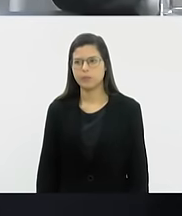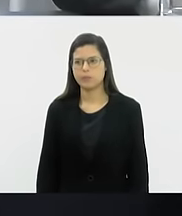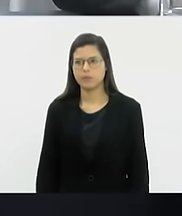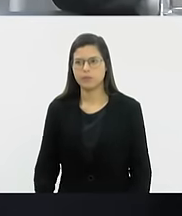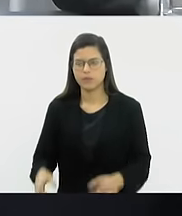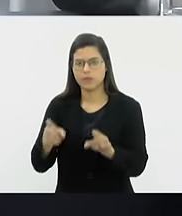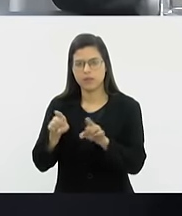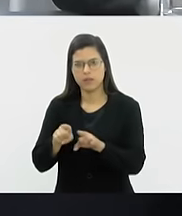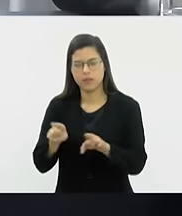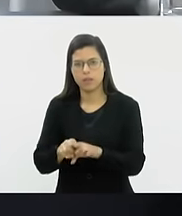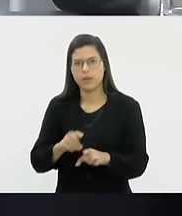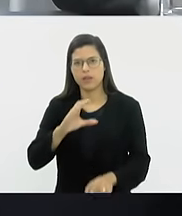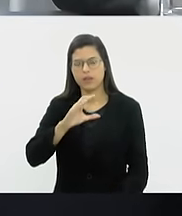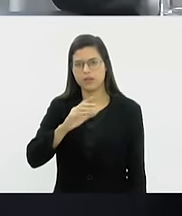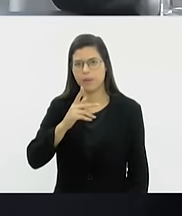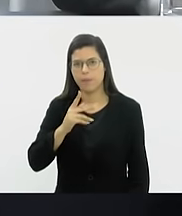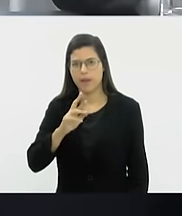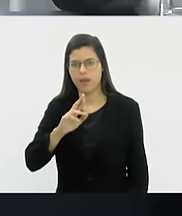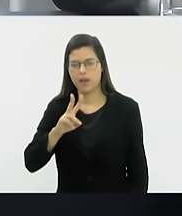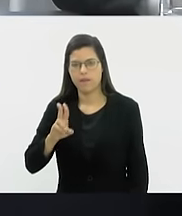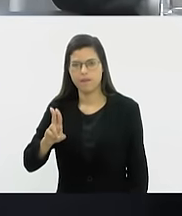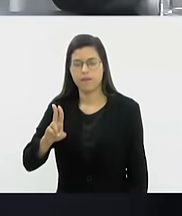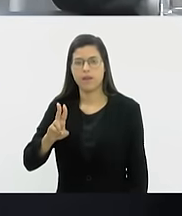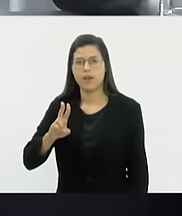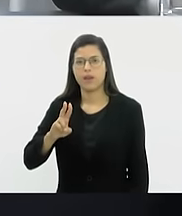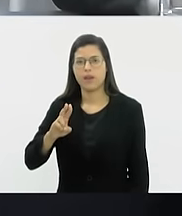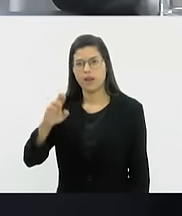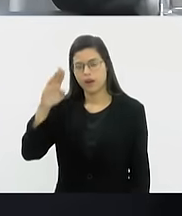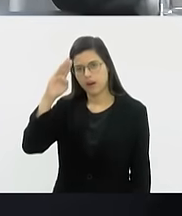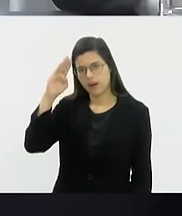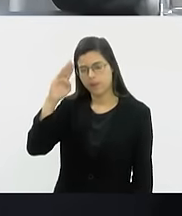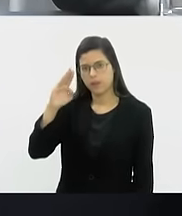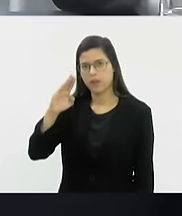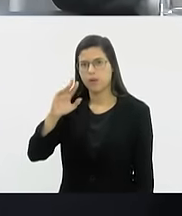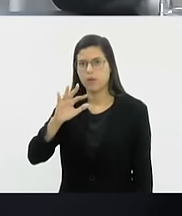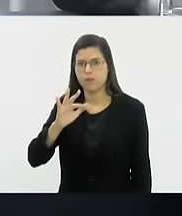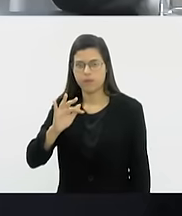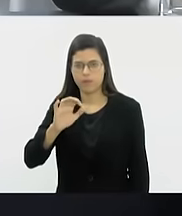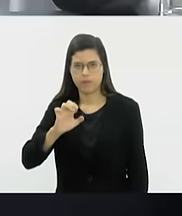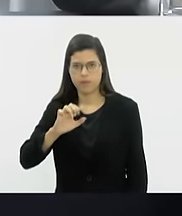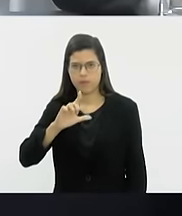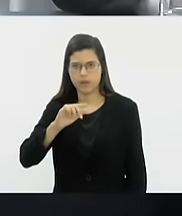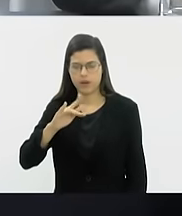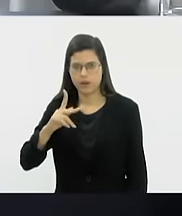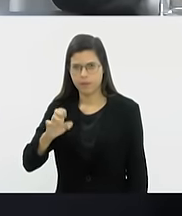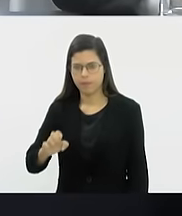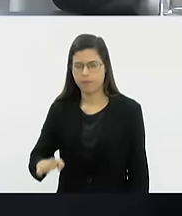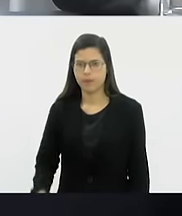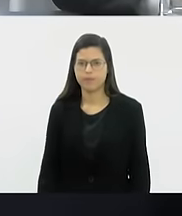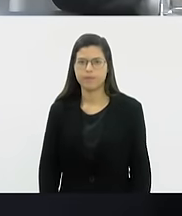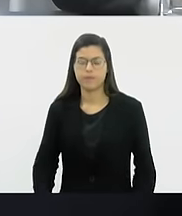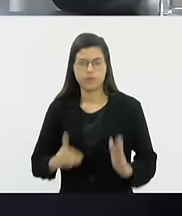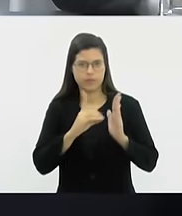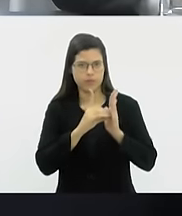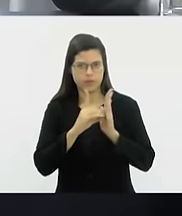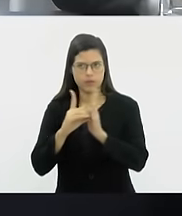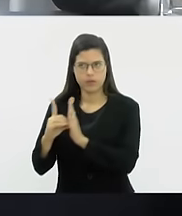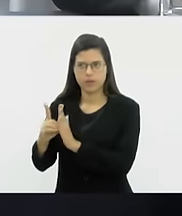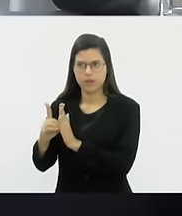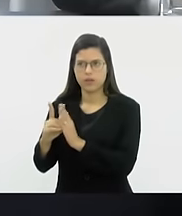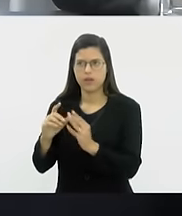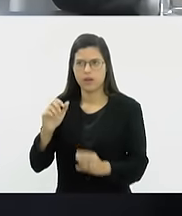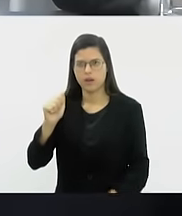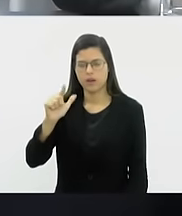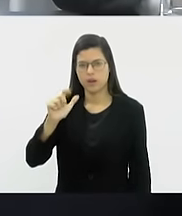Também do CPRV Capitão PM Felipe Esteves Viana. Do DETRAN, senhor Alan, obrigado